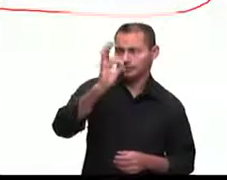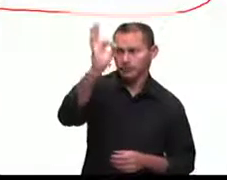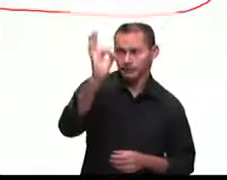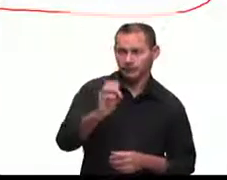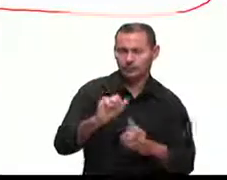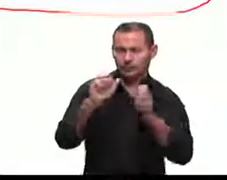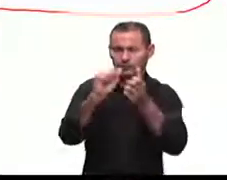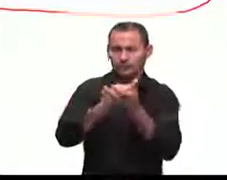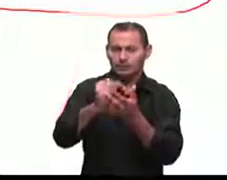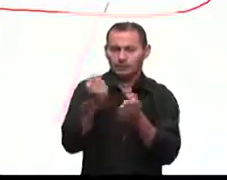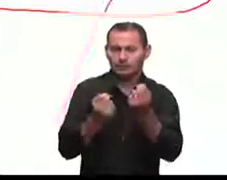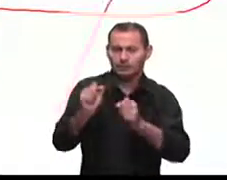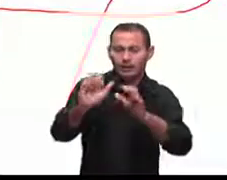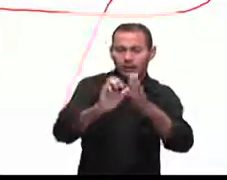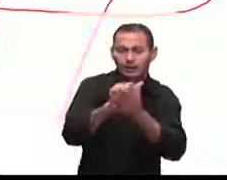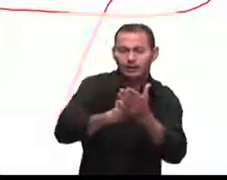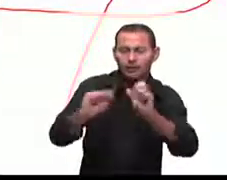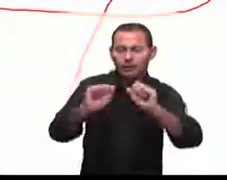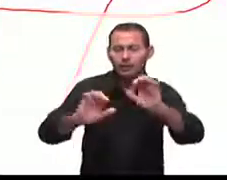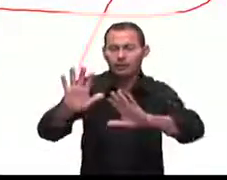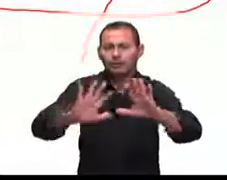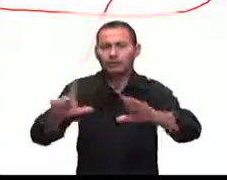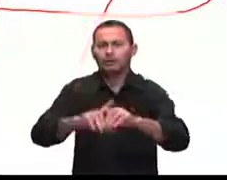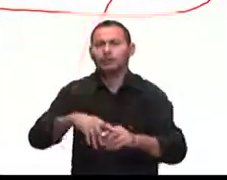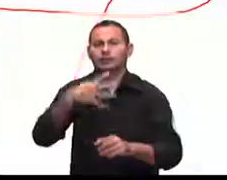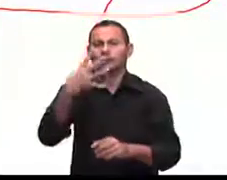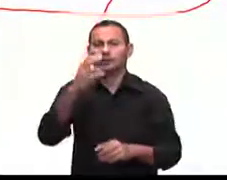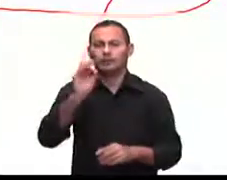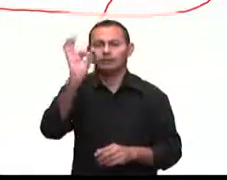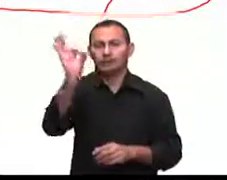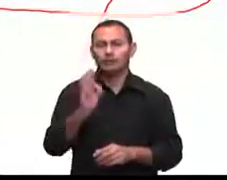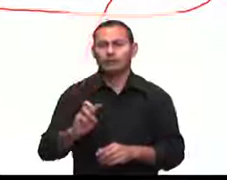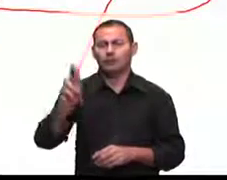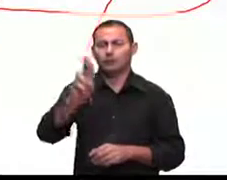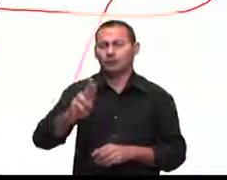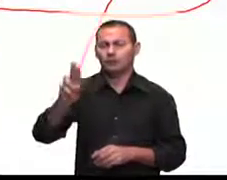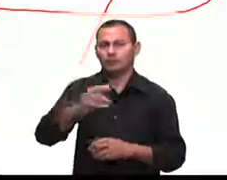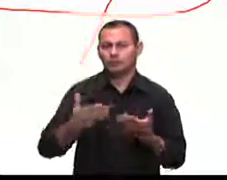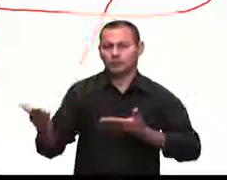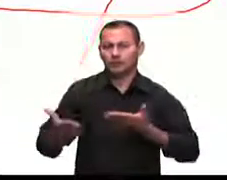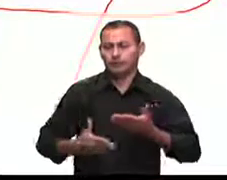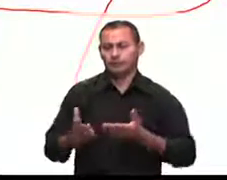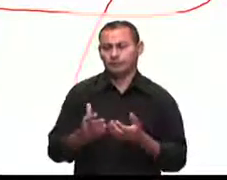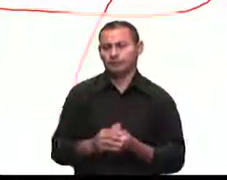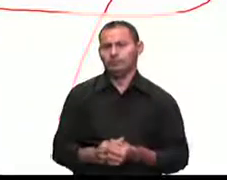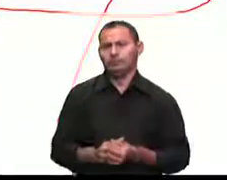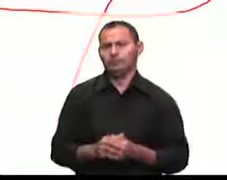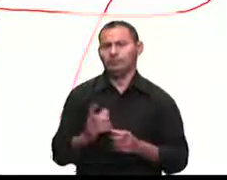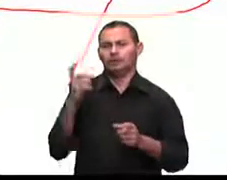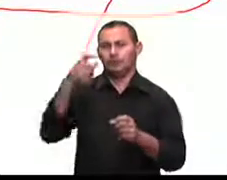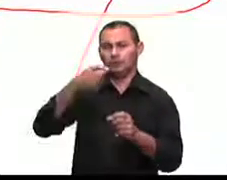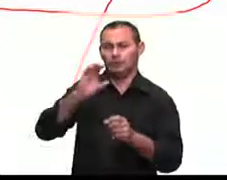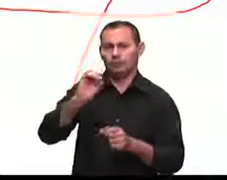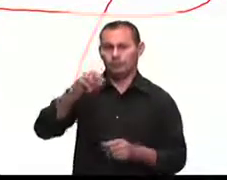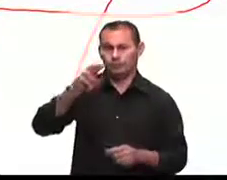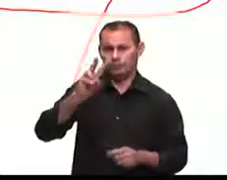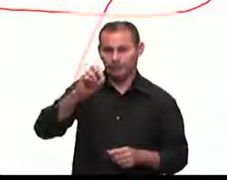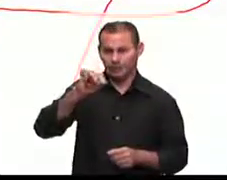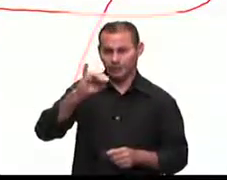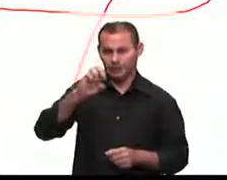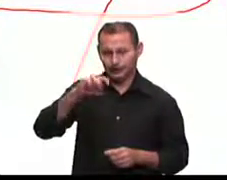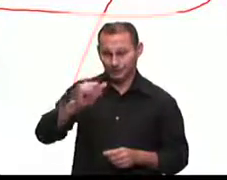30% na lavagem do veículo e 40% utilizam serviços de conveniência,